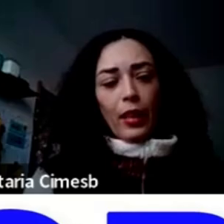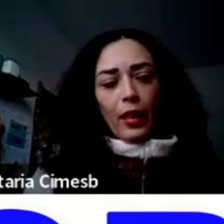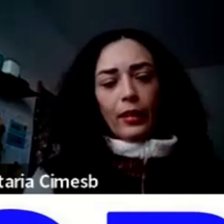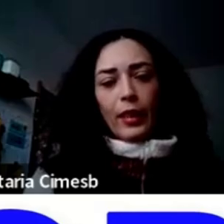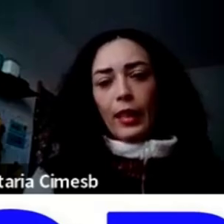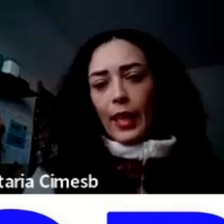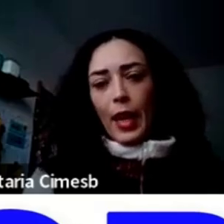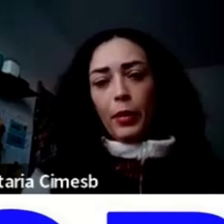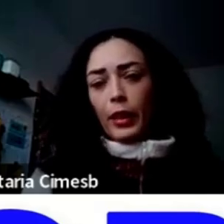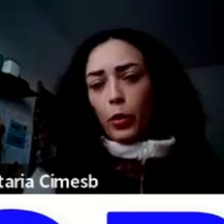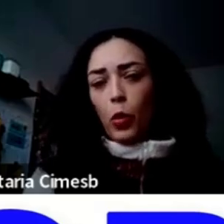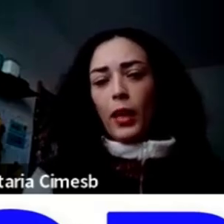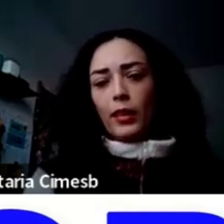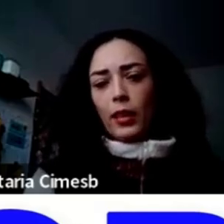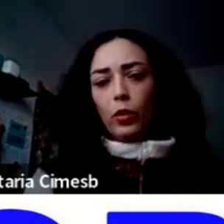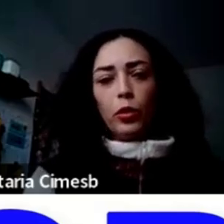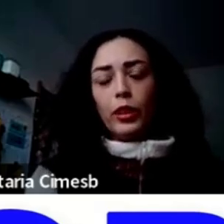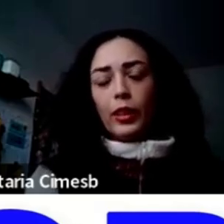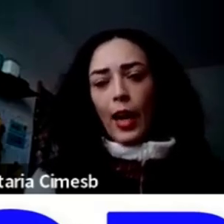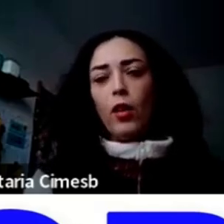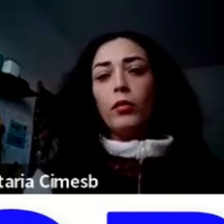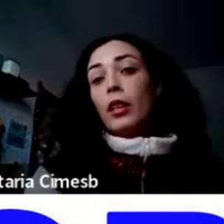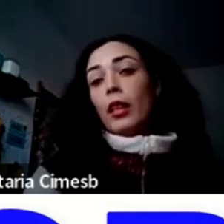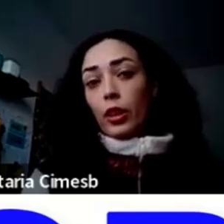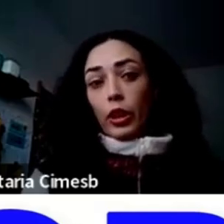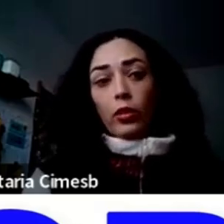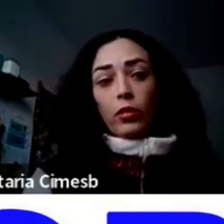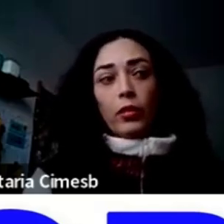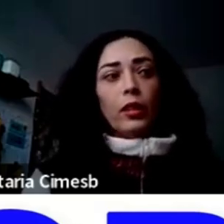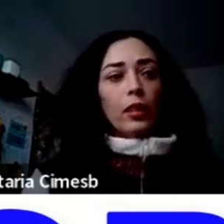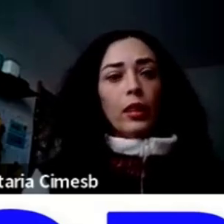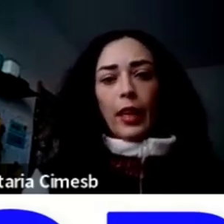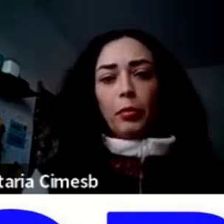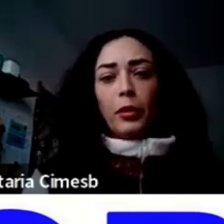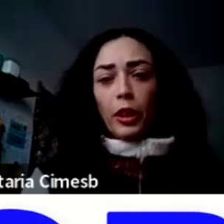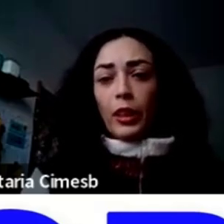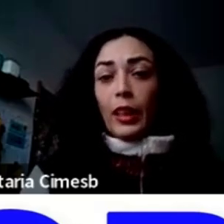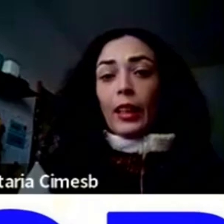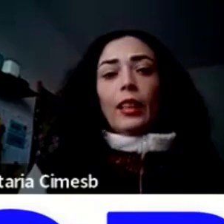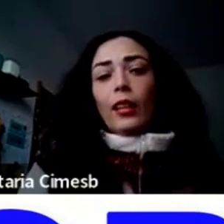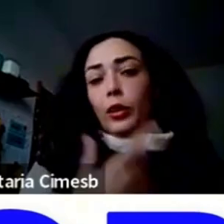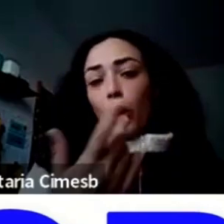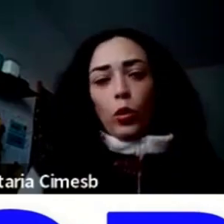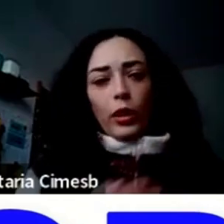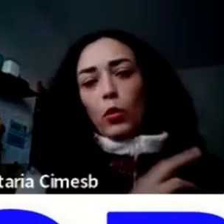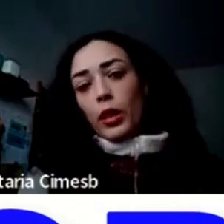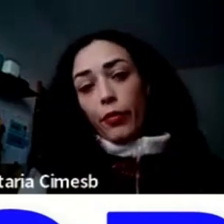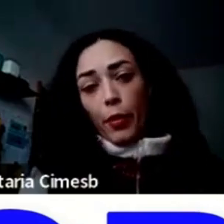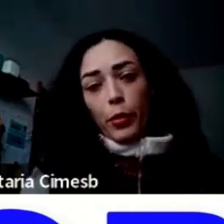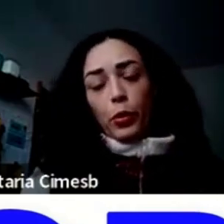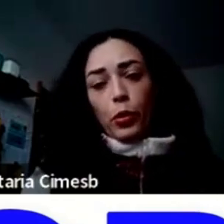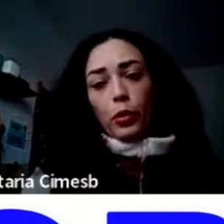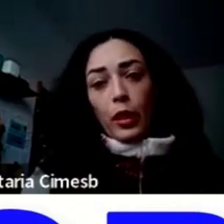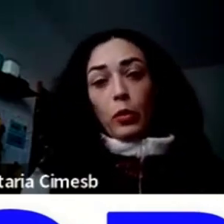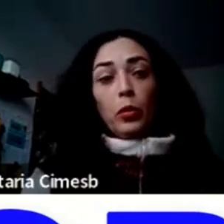mãe dele, na época, entrou com uma ação judicial exigindo, né, intérprete, e ela só conseguiu quando